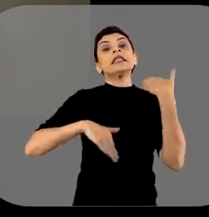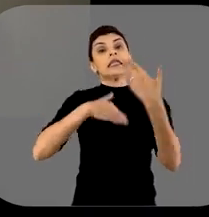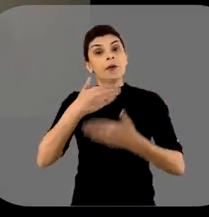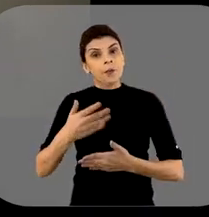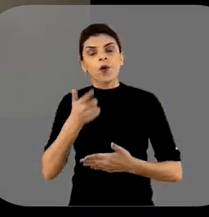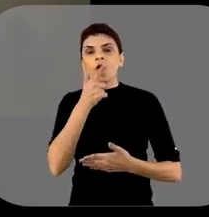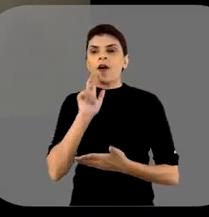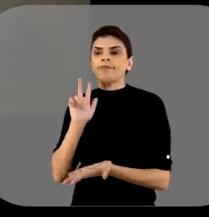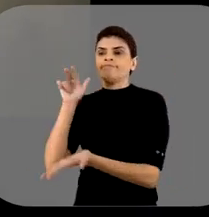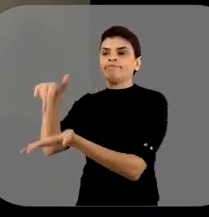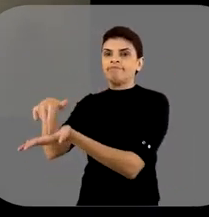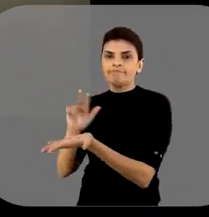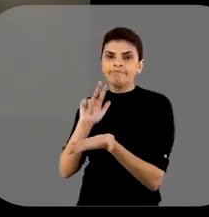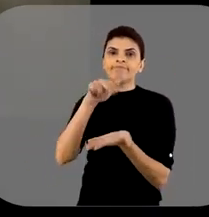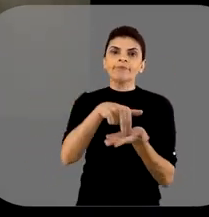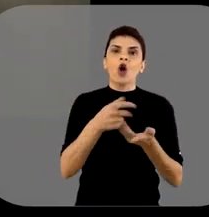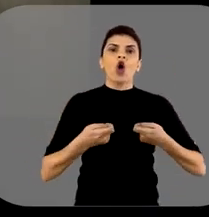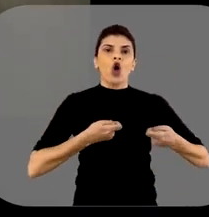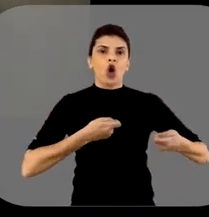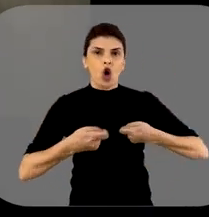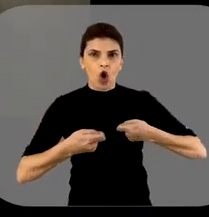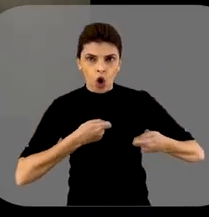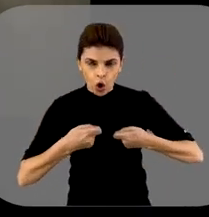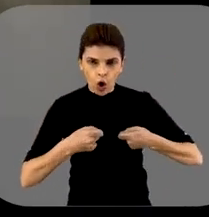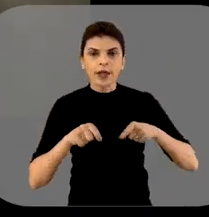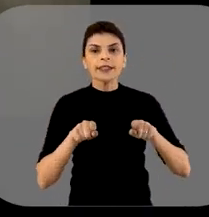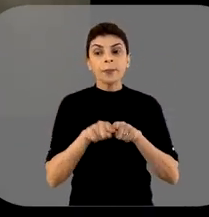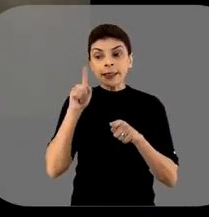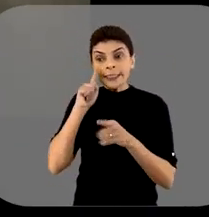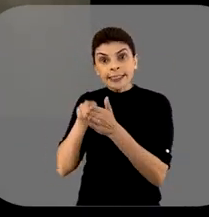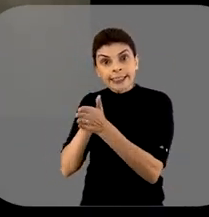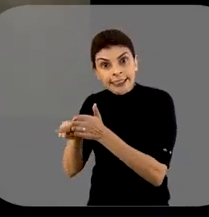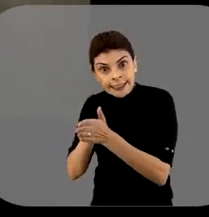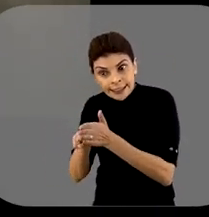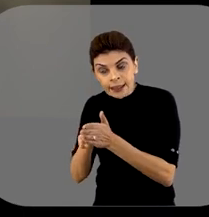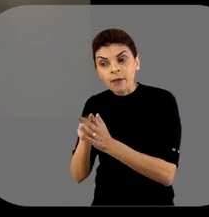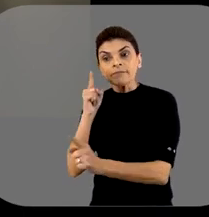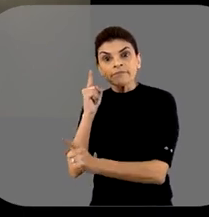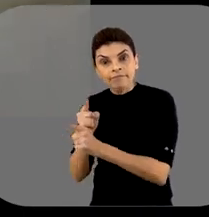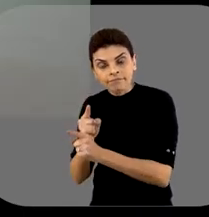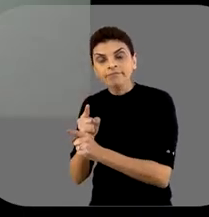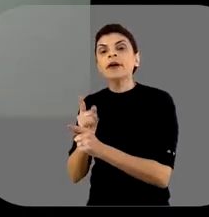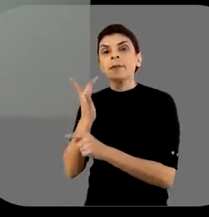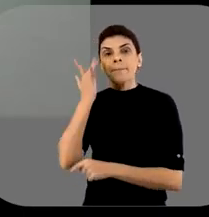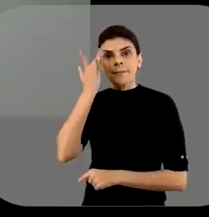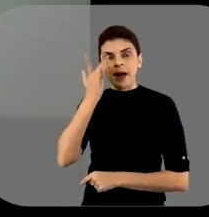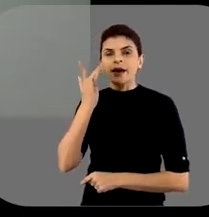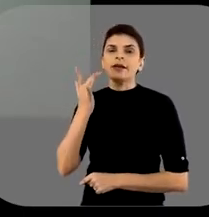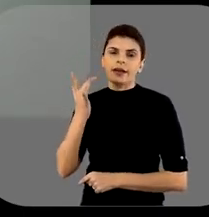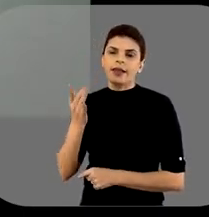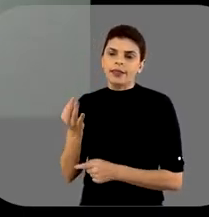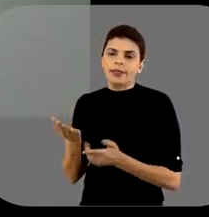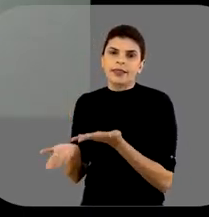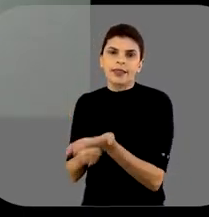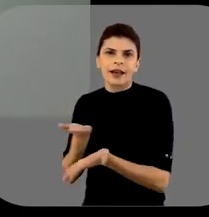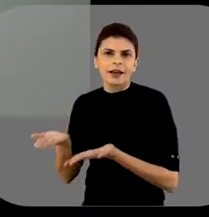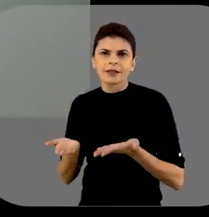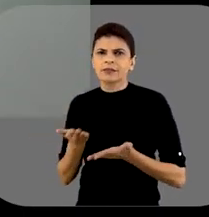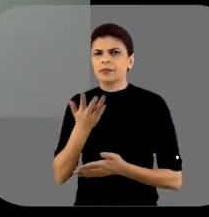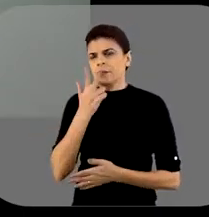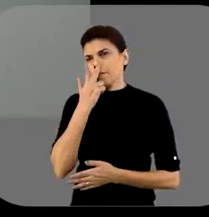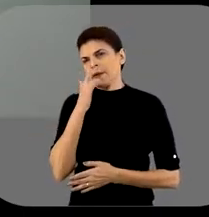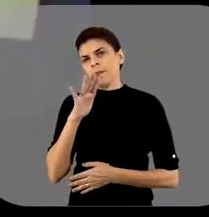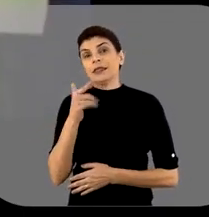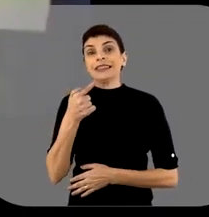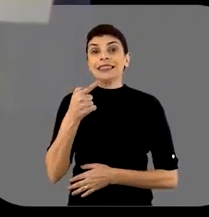fazia o controle vetorial e hemoscopia de malária, examinava e tratava do pessoal. Isso aí você teria mais